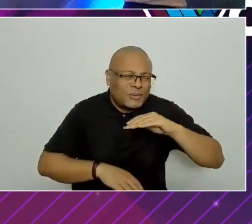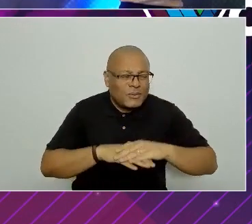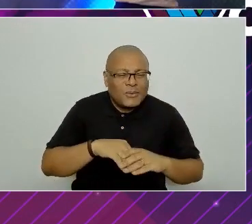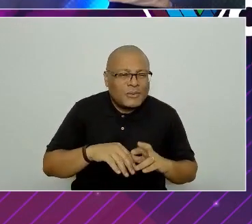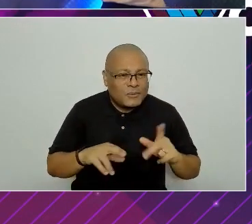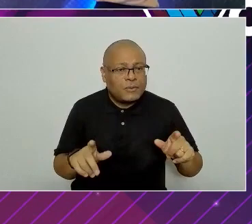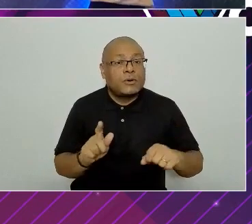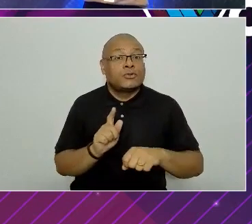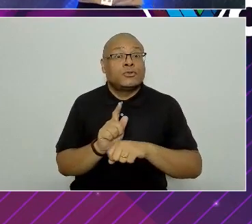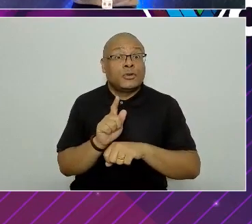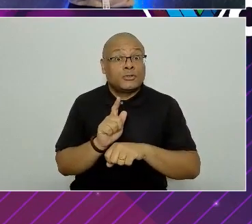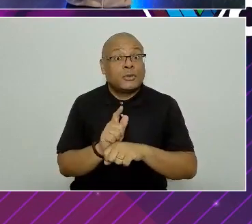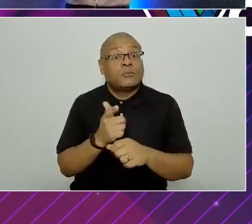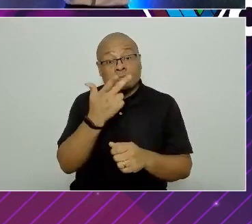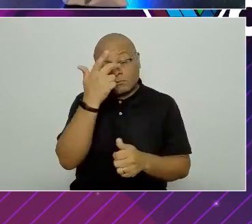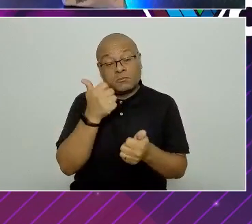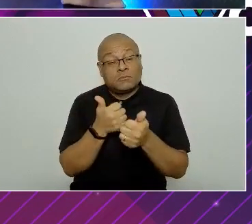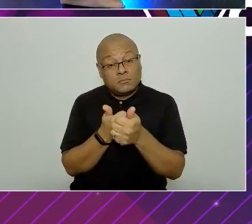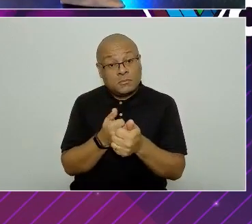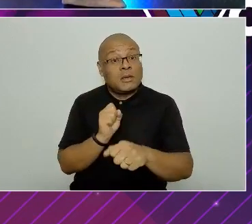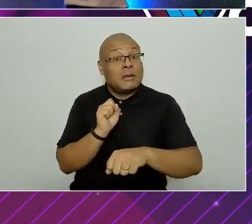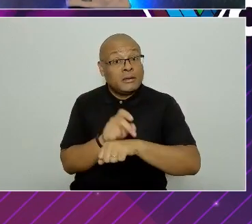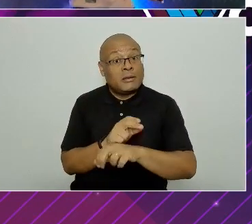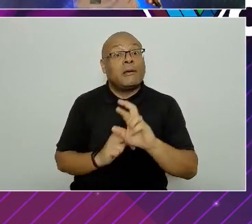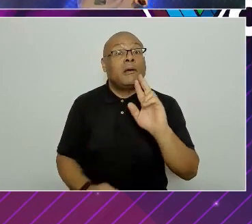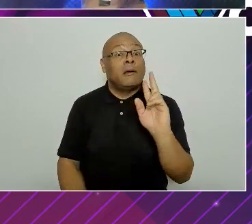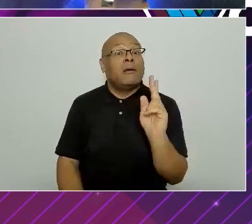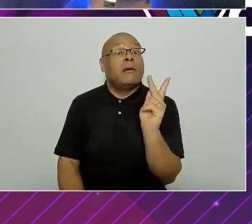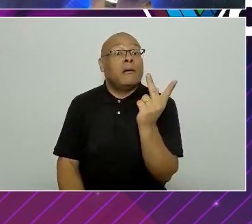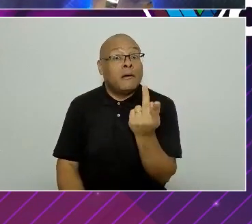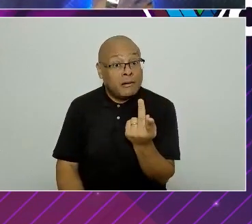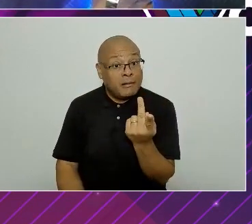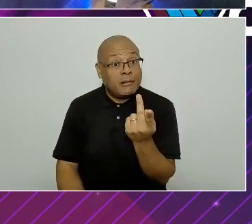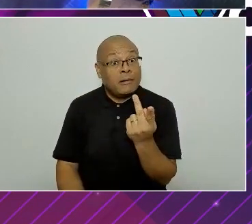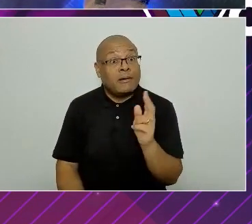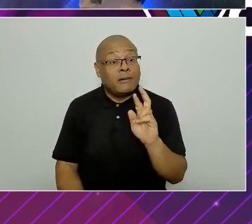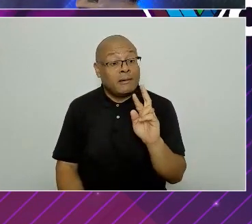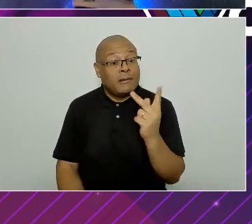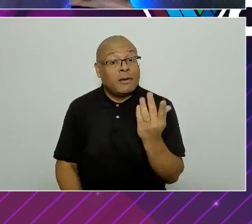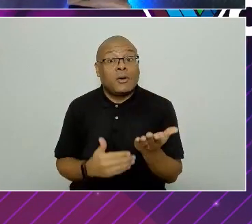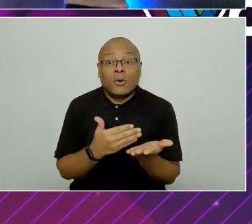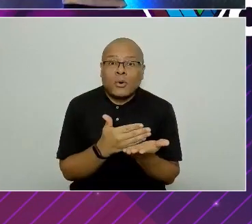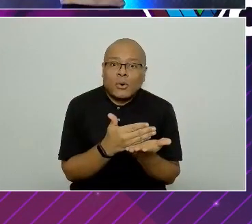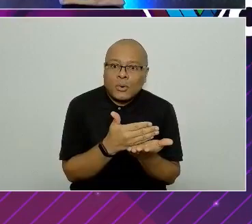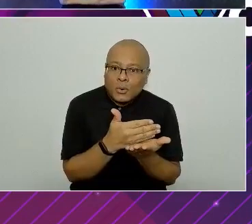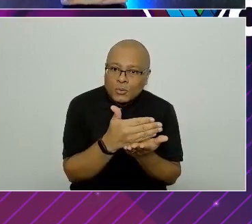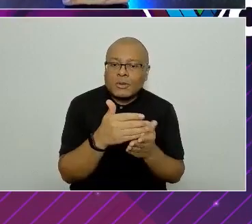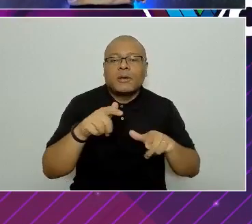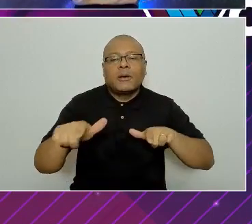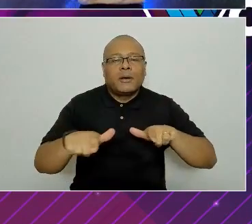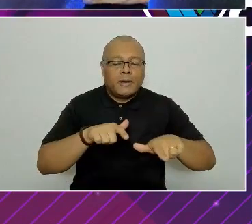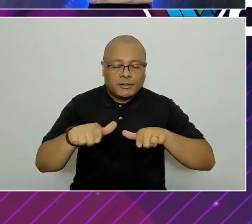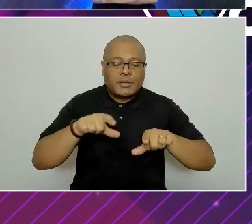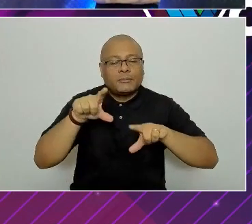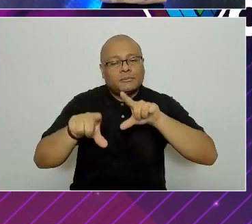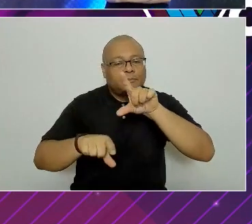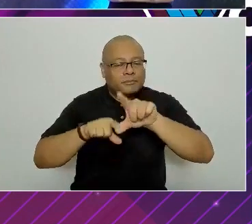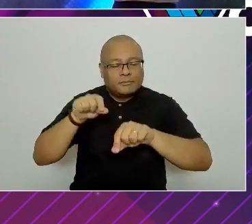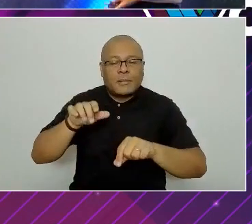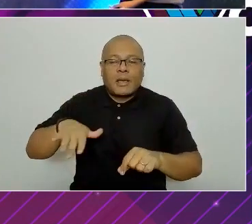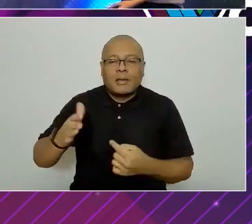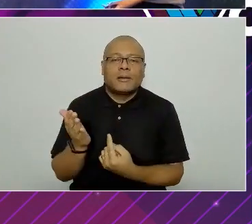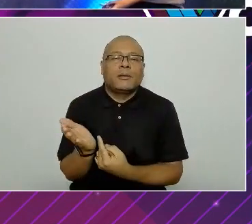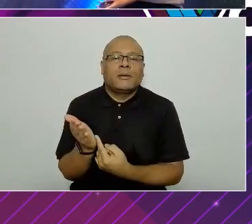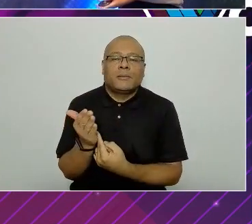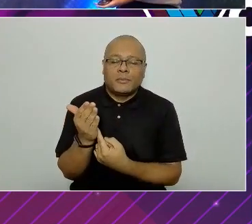de pessoas, entrei na área de RH, e aí, em RH, eu comecei a atuar com recrutamento de profissionais em tecnologia